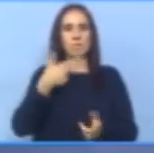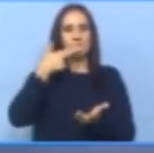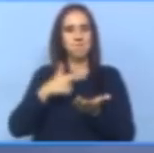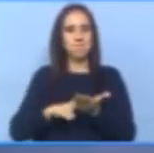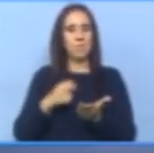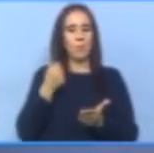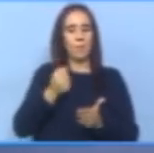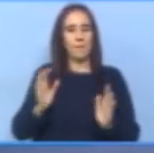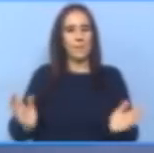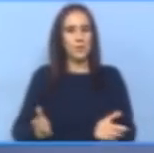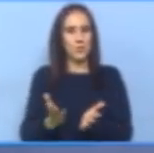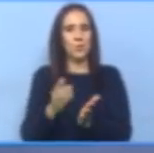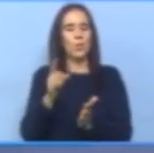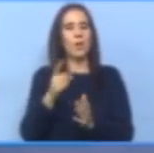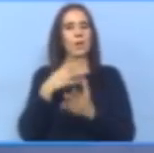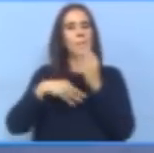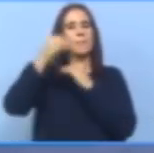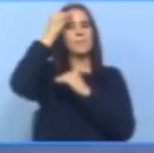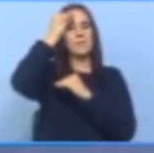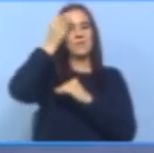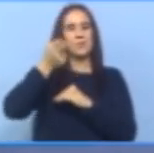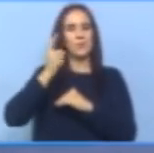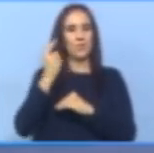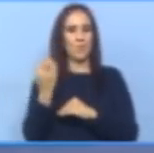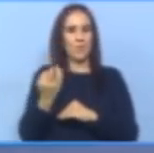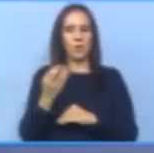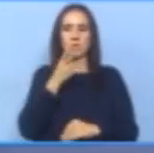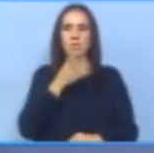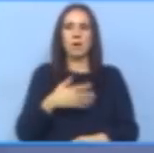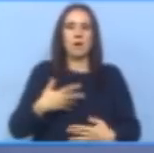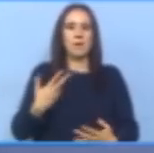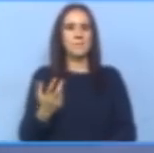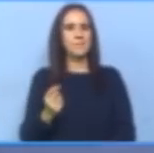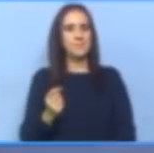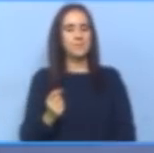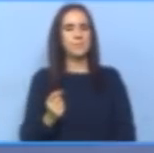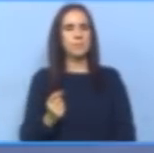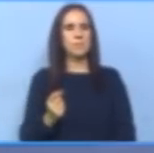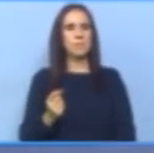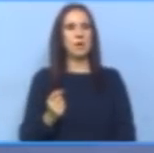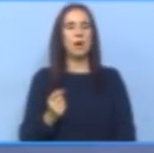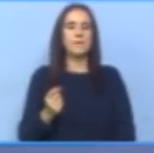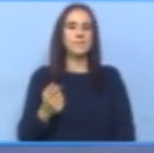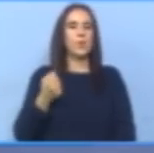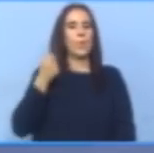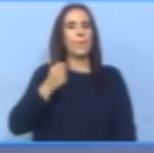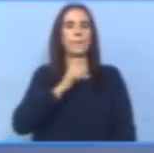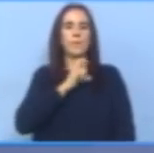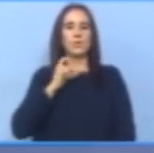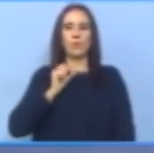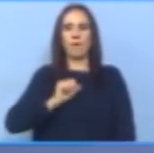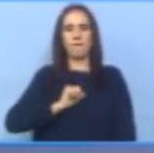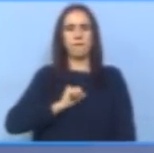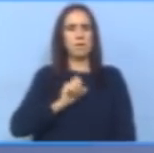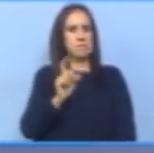pastor, não é o pastor metafórico que nós usamos, dizer, os nossos pastores. Não,